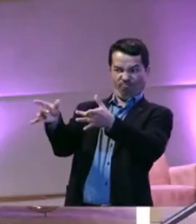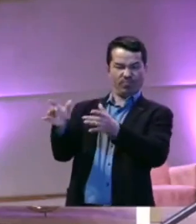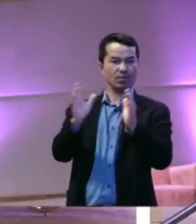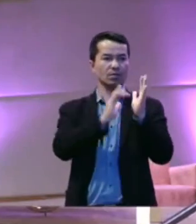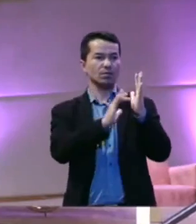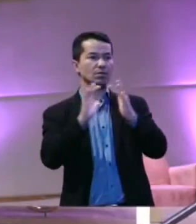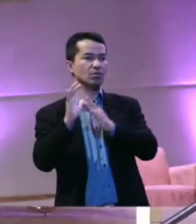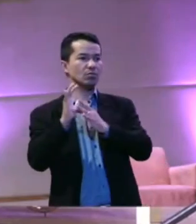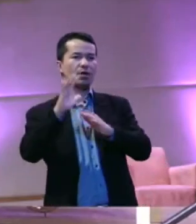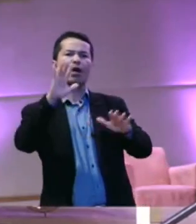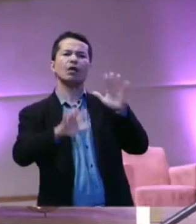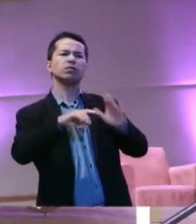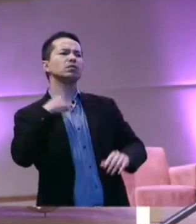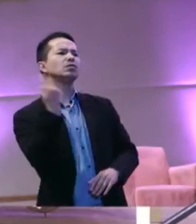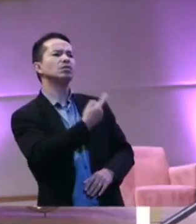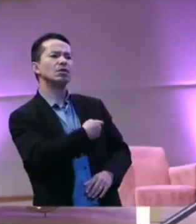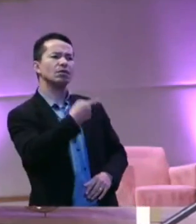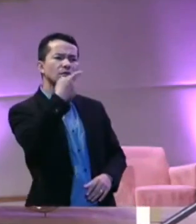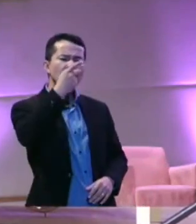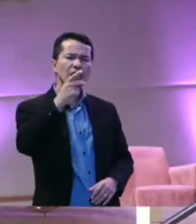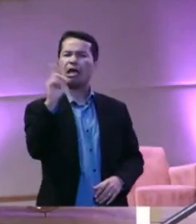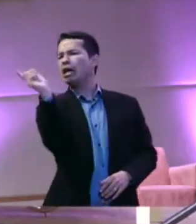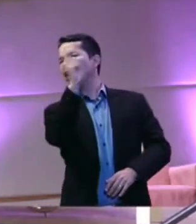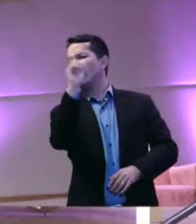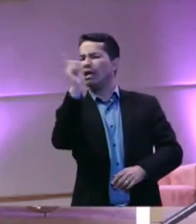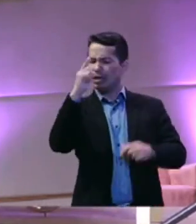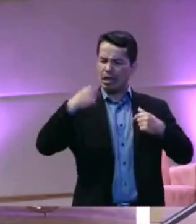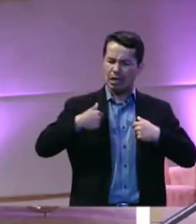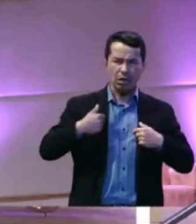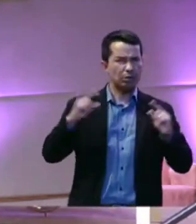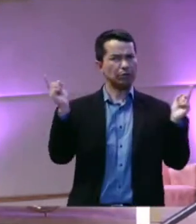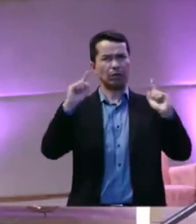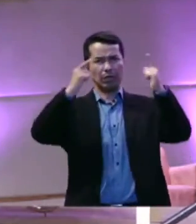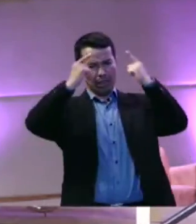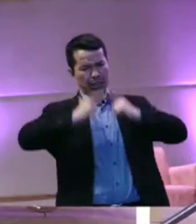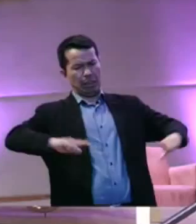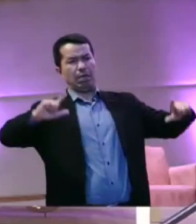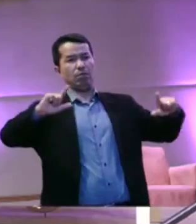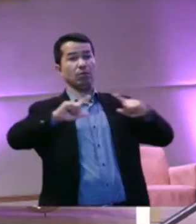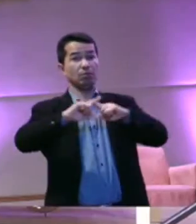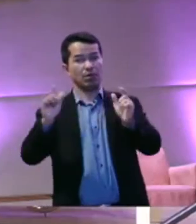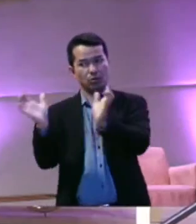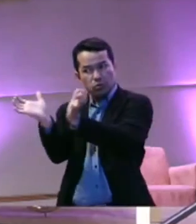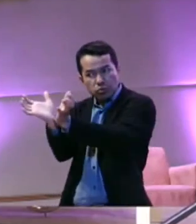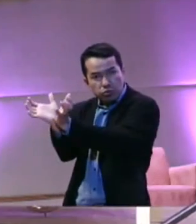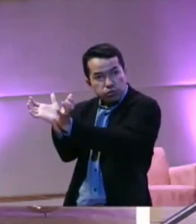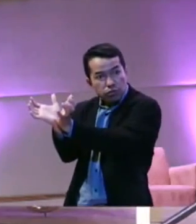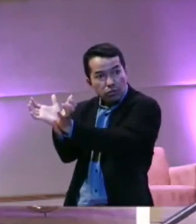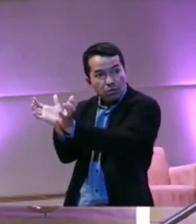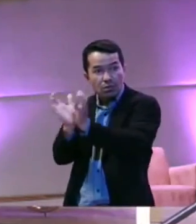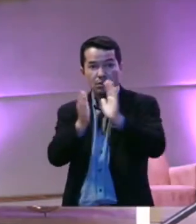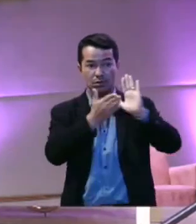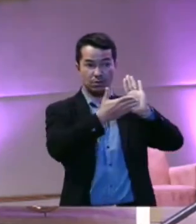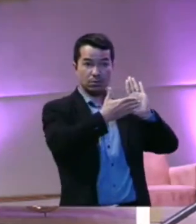gente, mas na verdade eles formavam um grupo significativo de pessoas que tinham